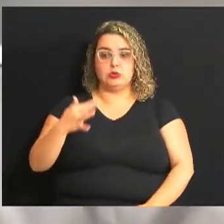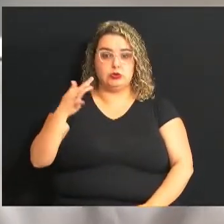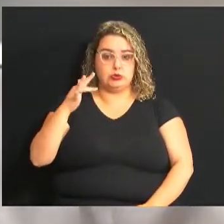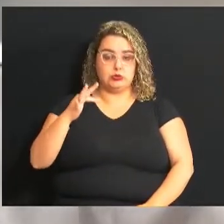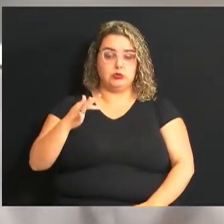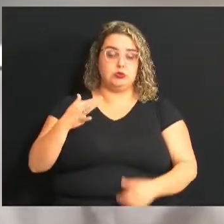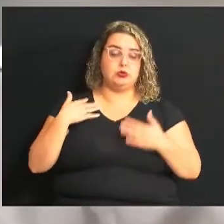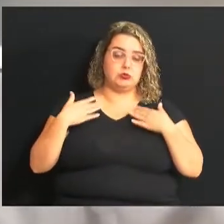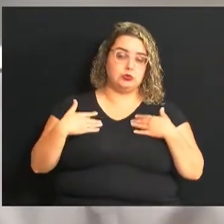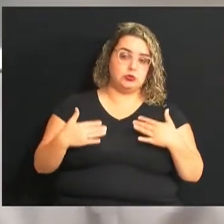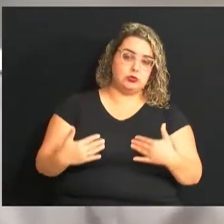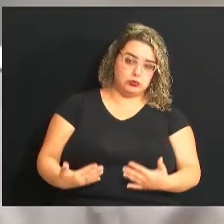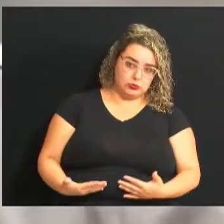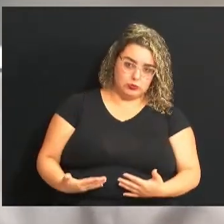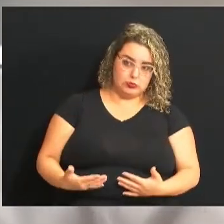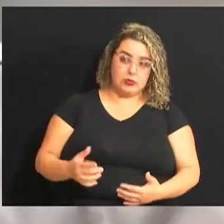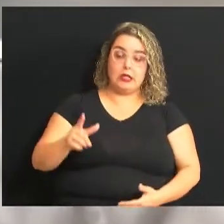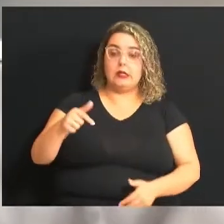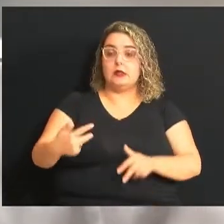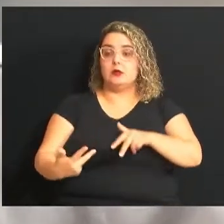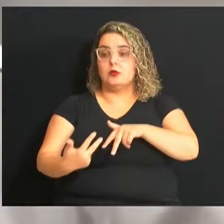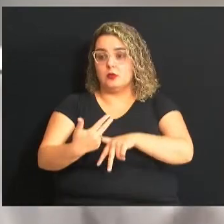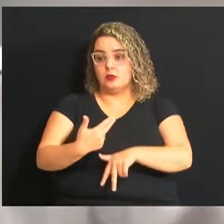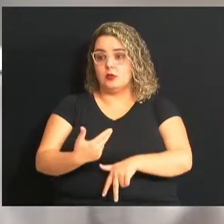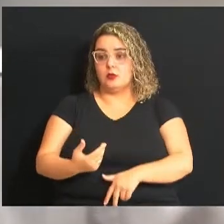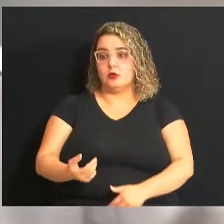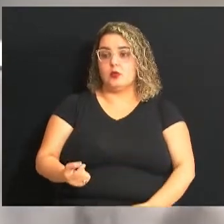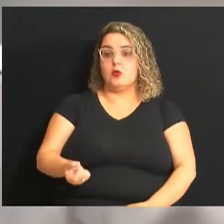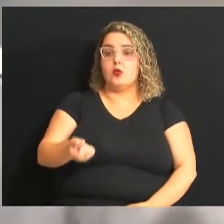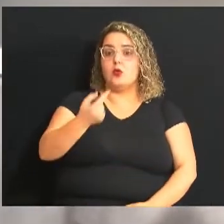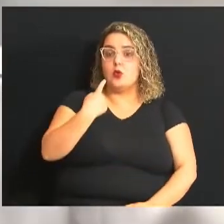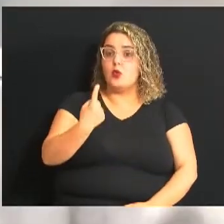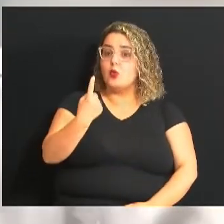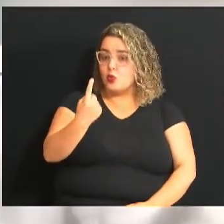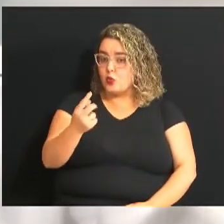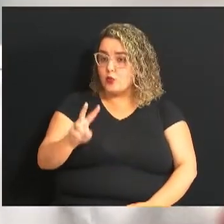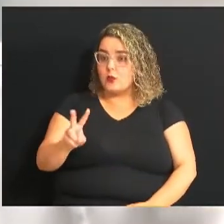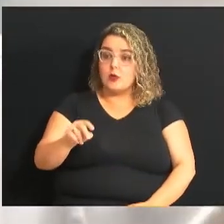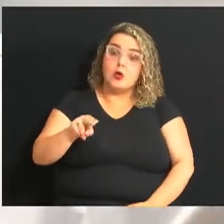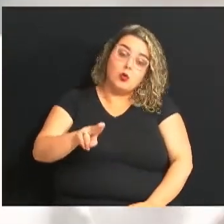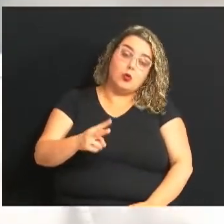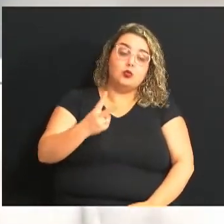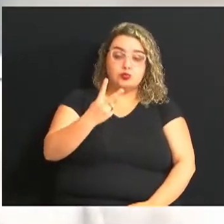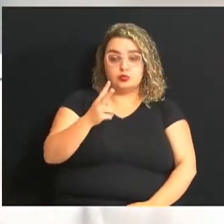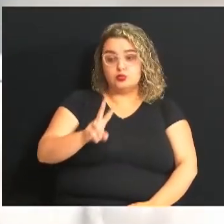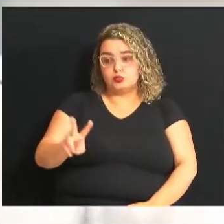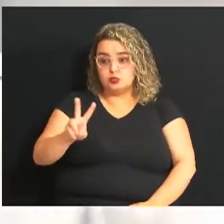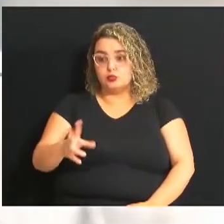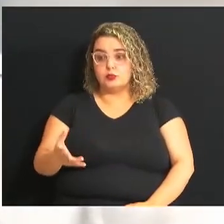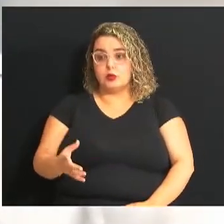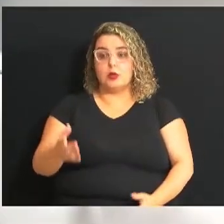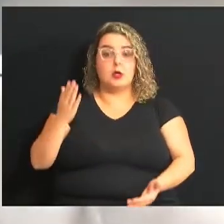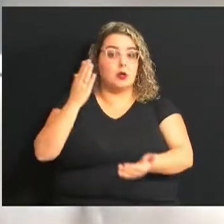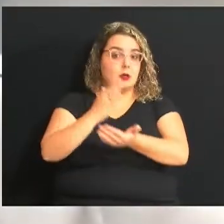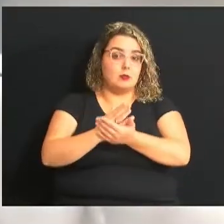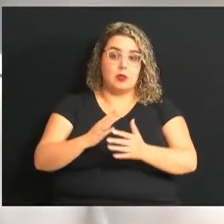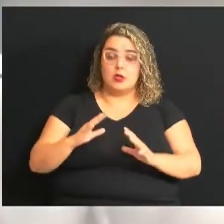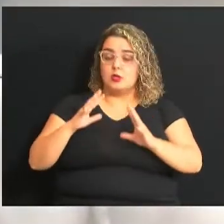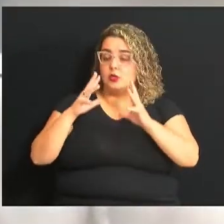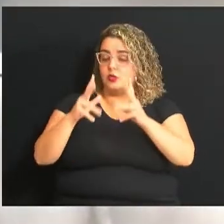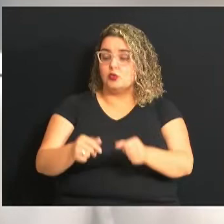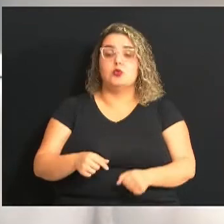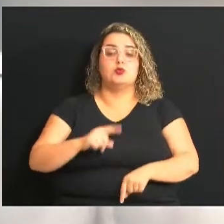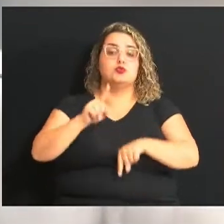articulares. Depois da cirurgia, ele passa a tomar 1 vitamina ou 2 vitaminas e deixa de tomar todos esses